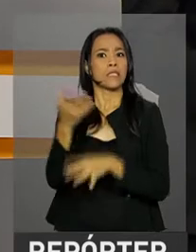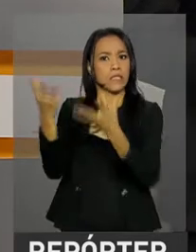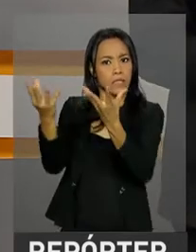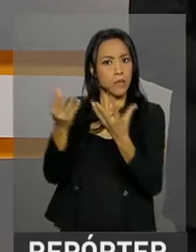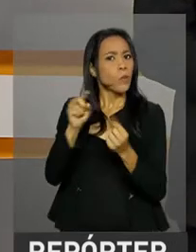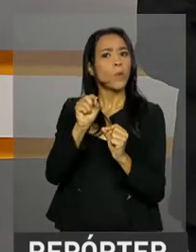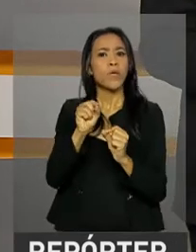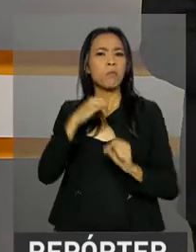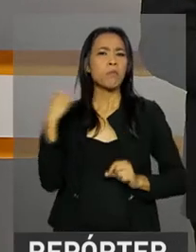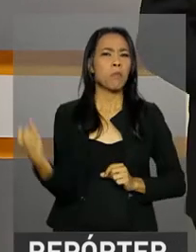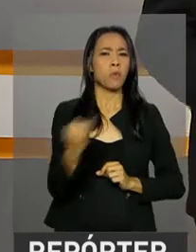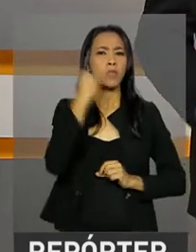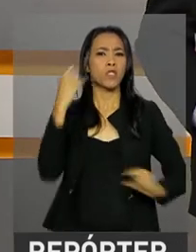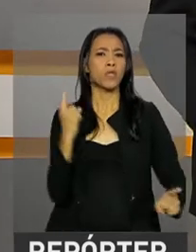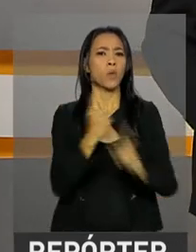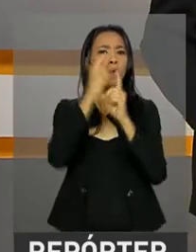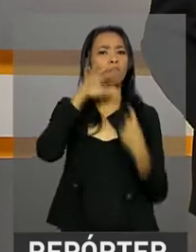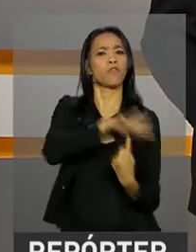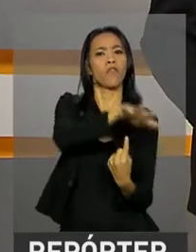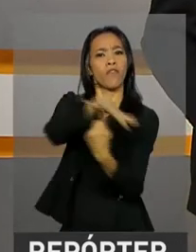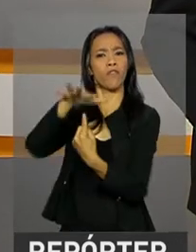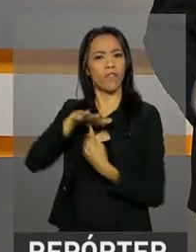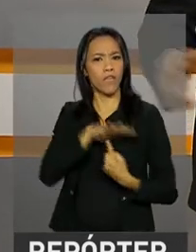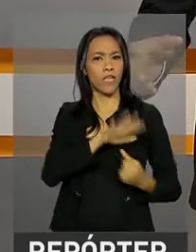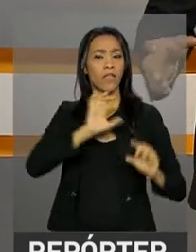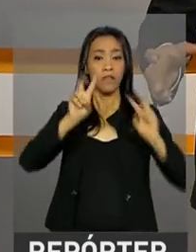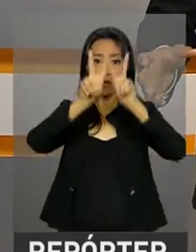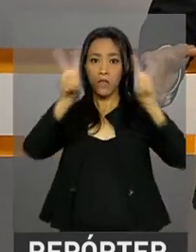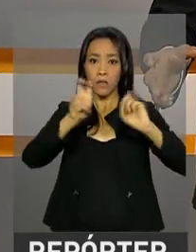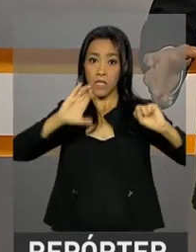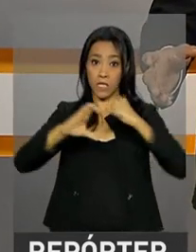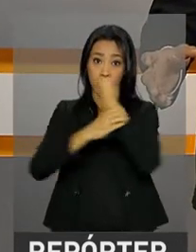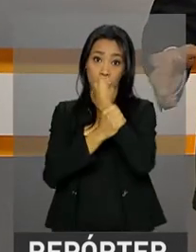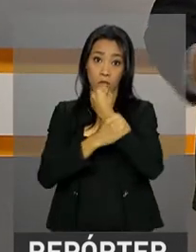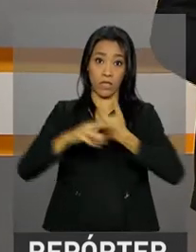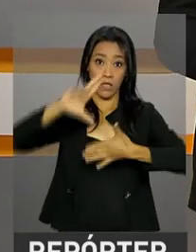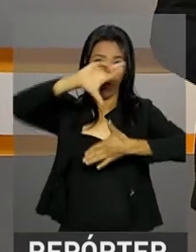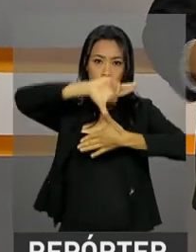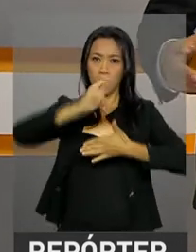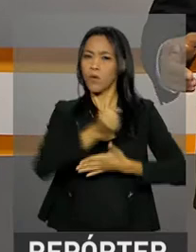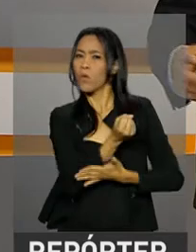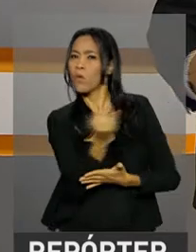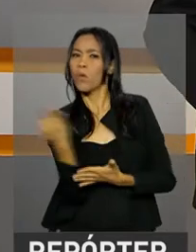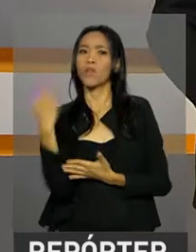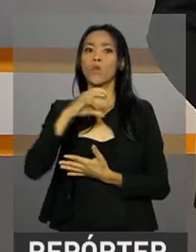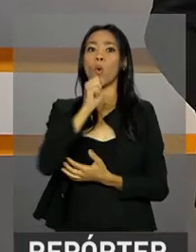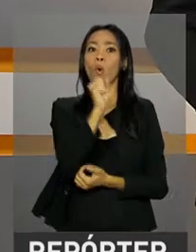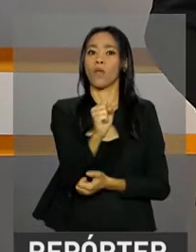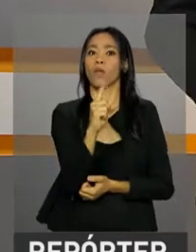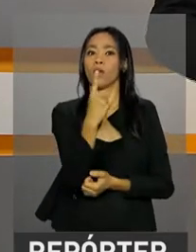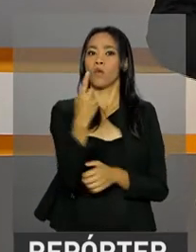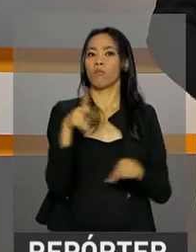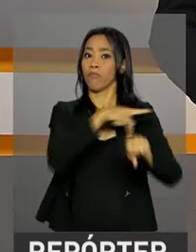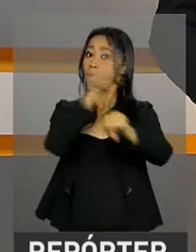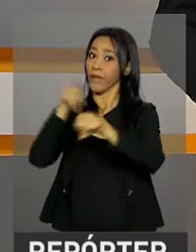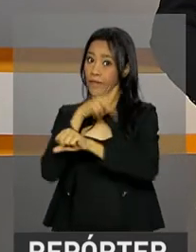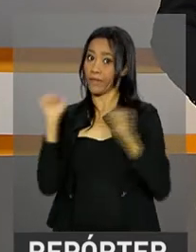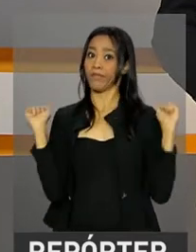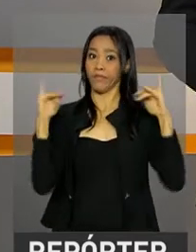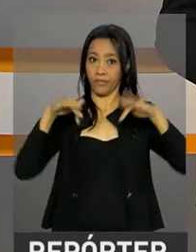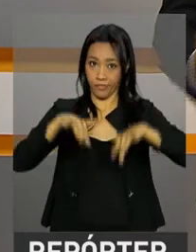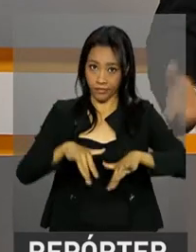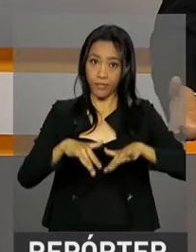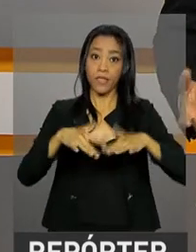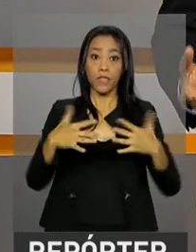feira sobre segurança da América Latina. São expositores de mais de 81 países. Nesta terça-feira,